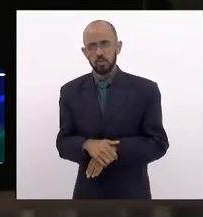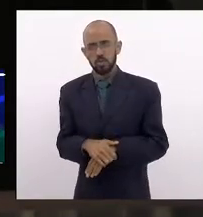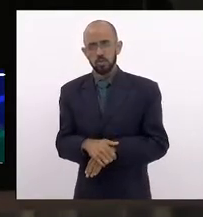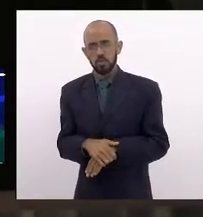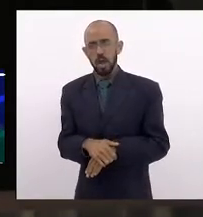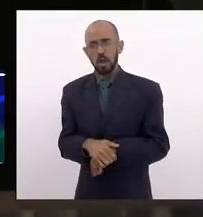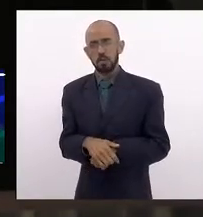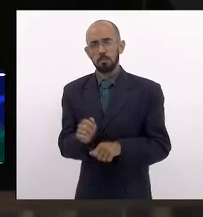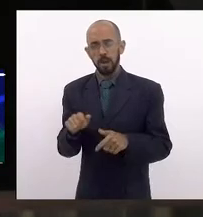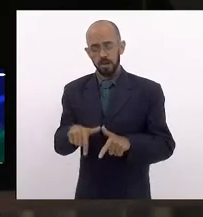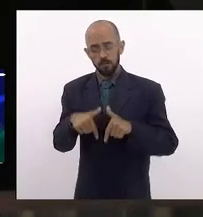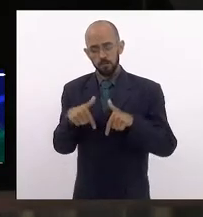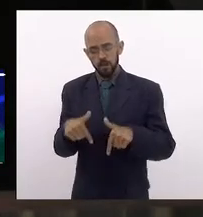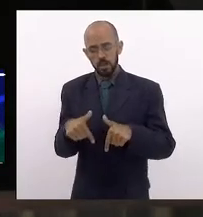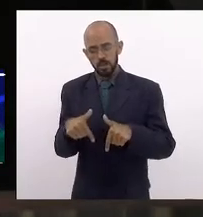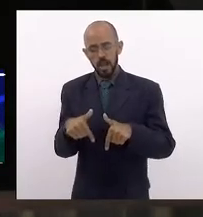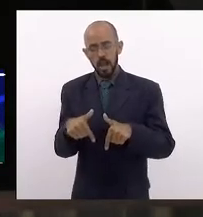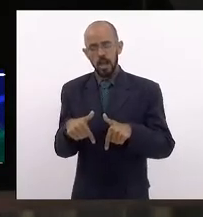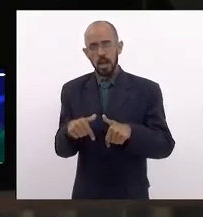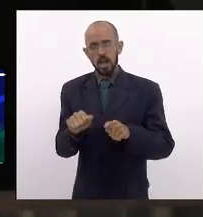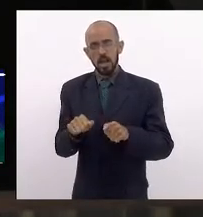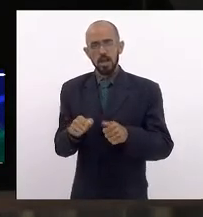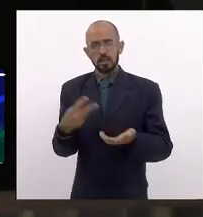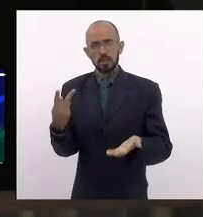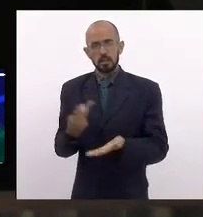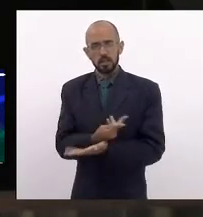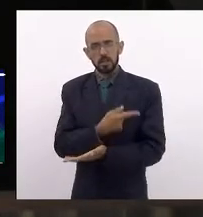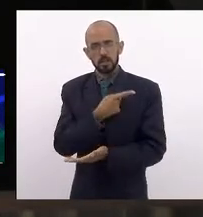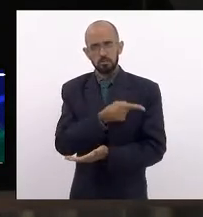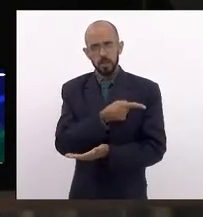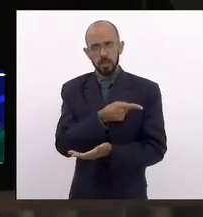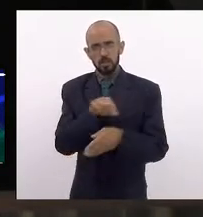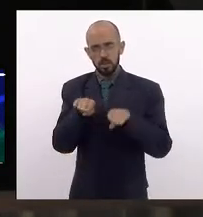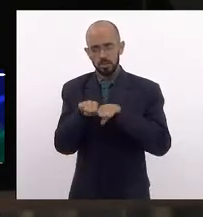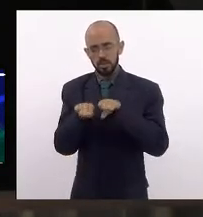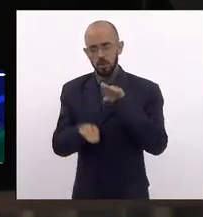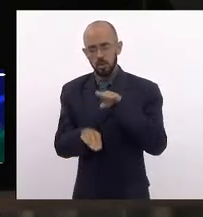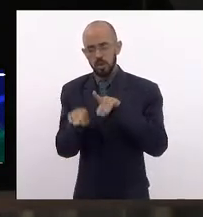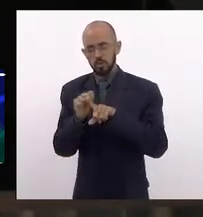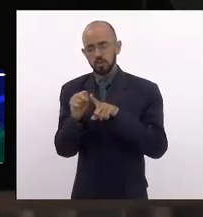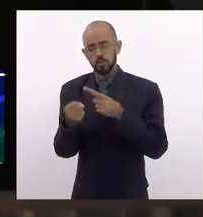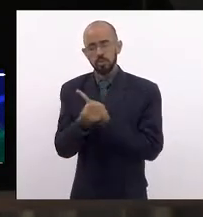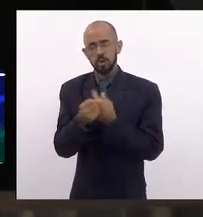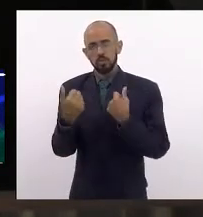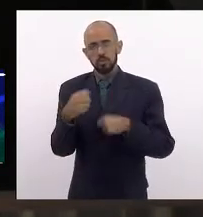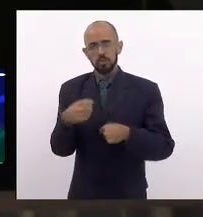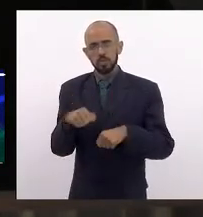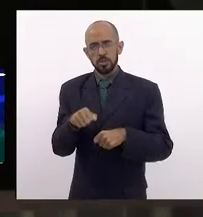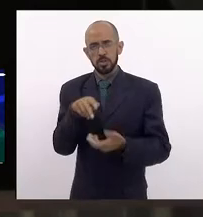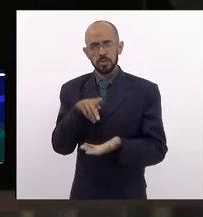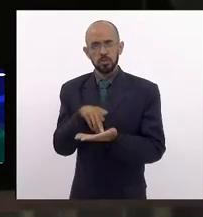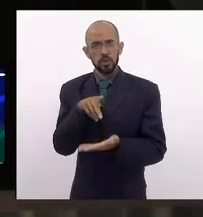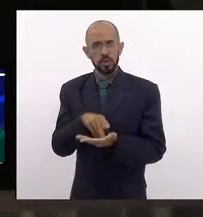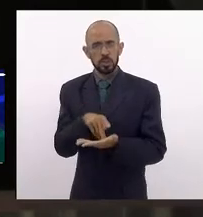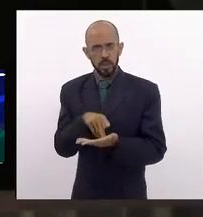de para enfrentar esse fenômeno da desigualdade nós Precisamos verdadeiramente